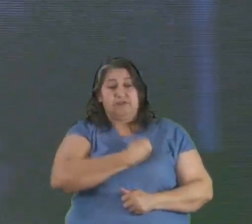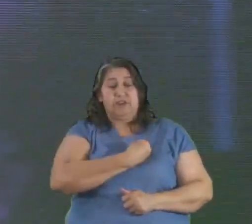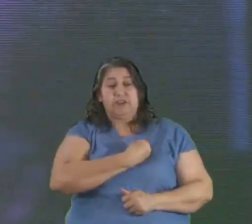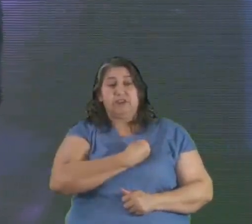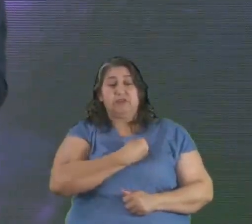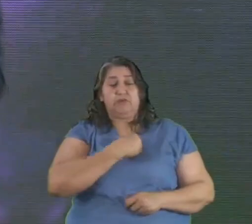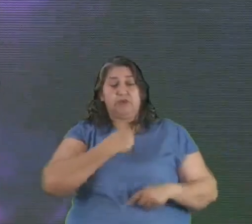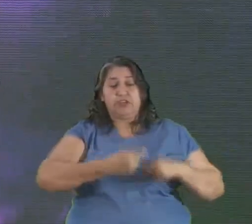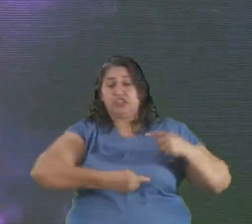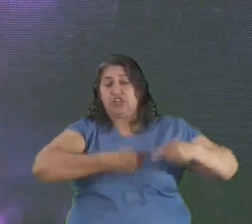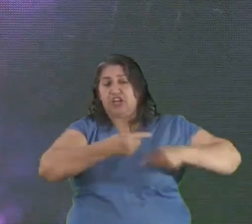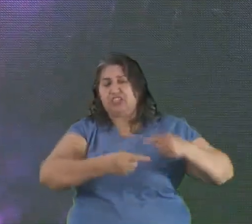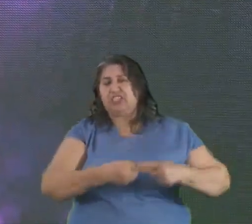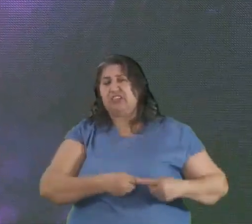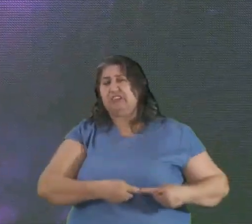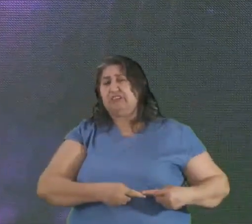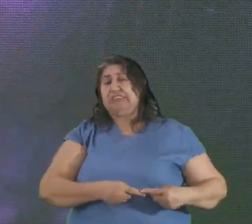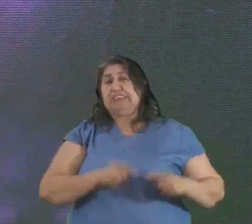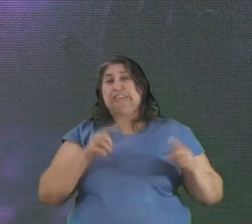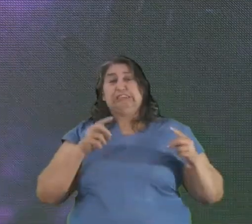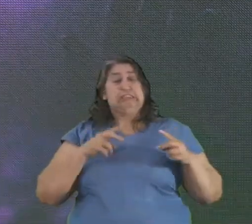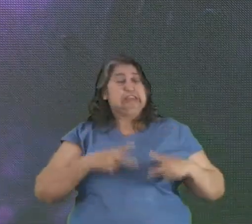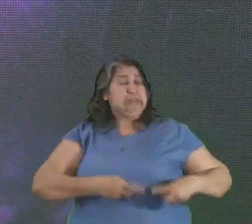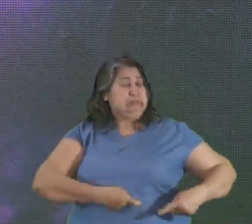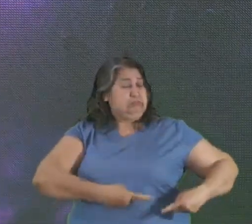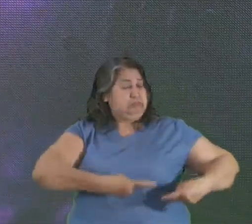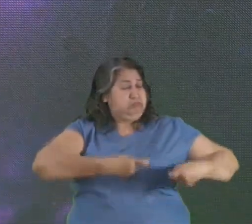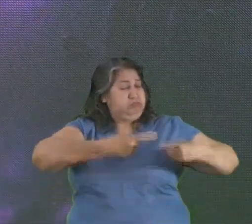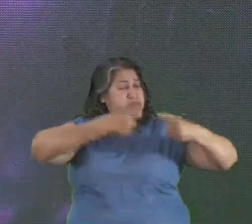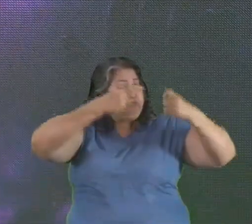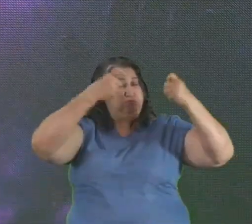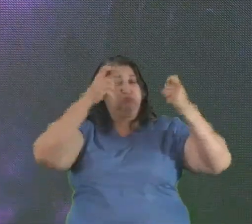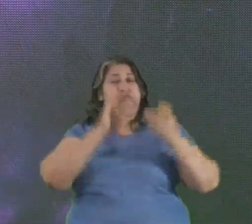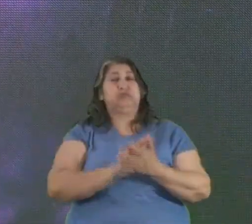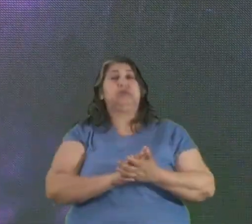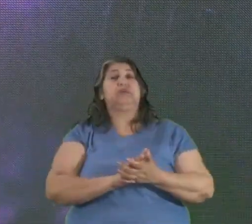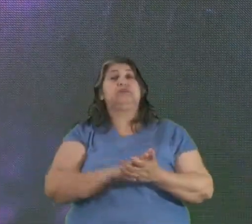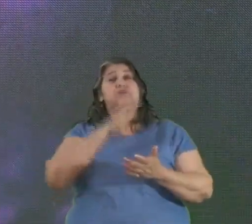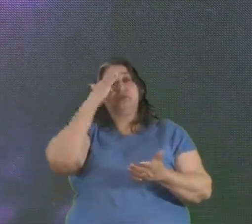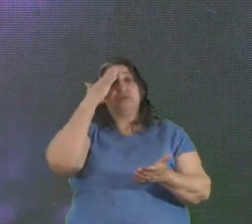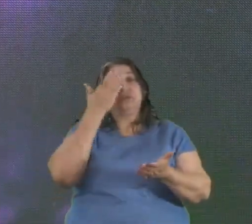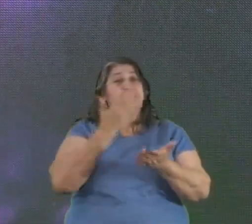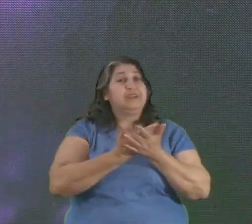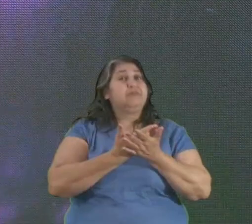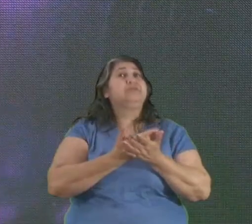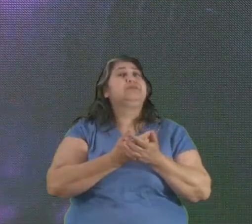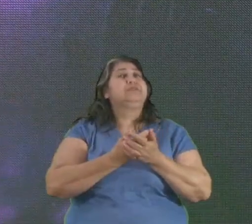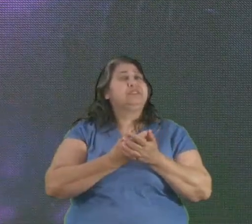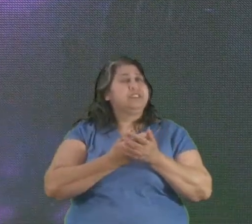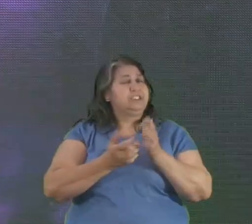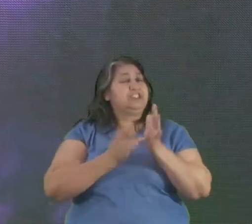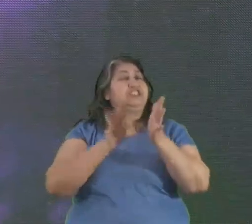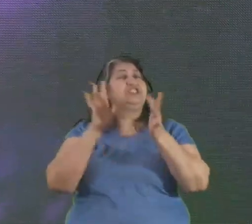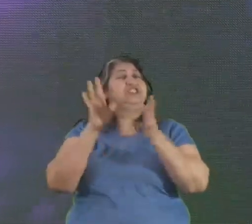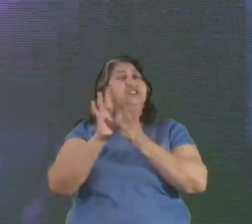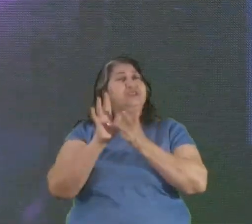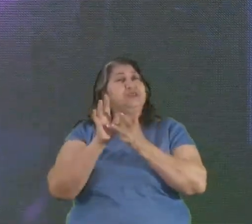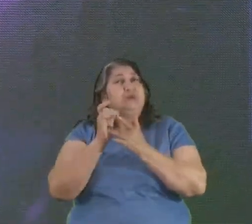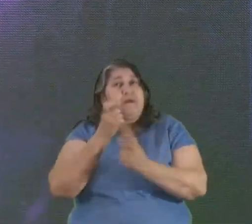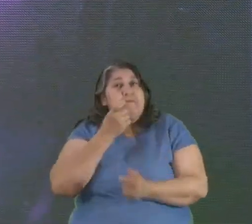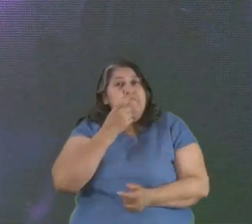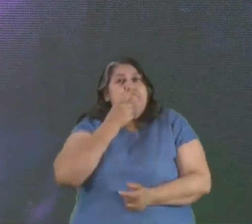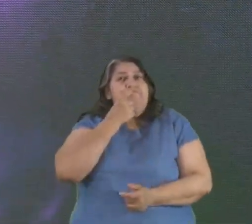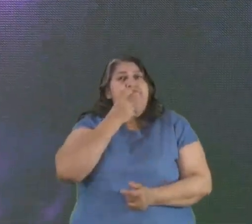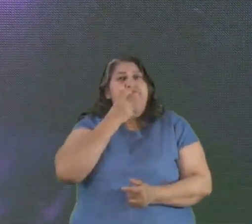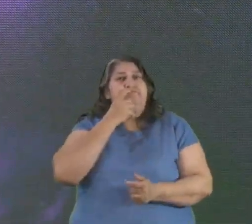de conflitos. Tudo nos leva a crer que a vinda de Jesus está próxima, que